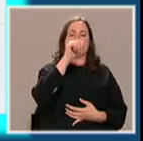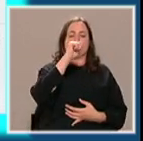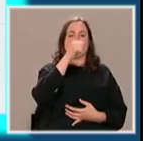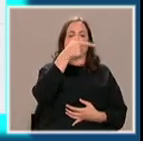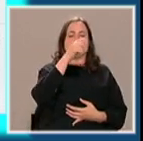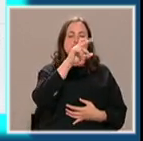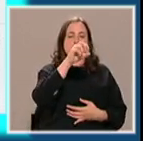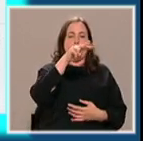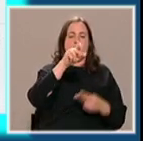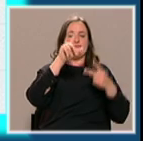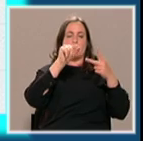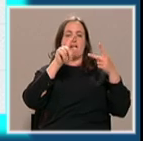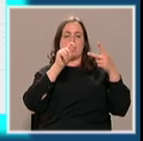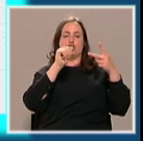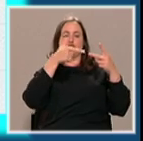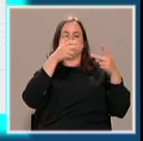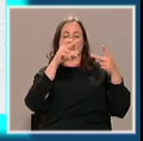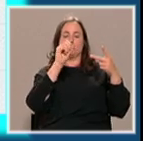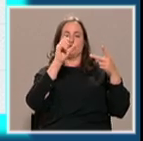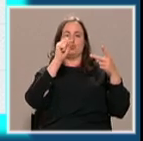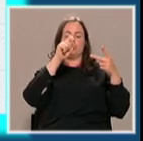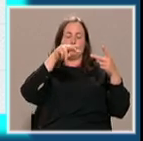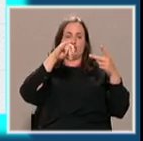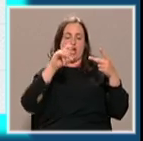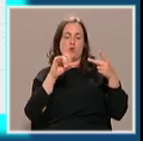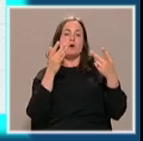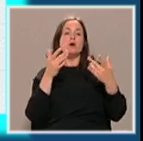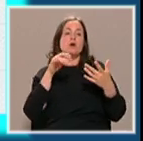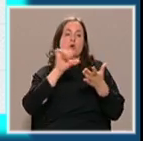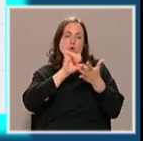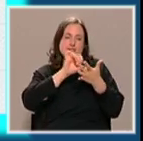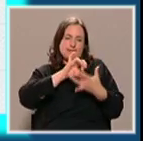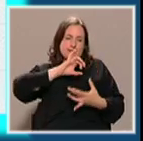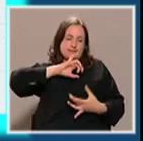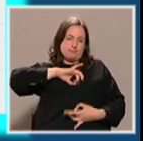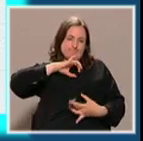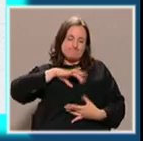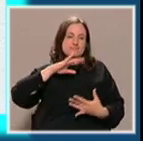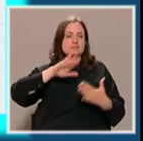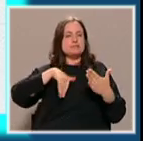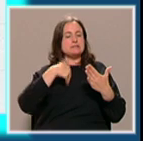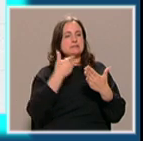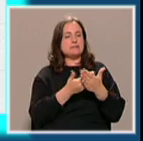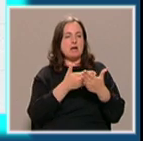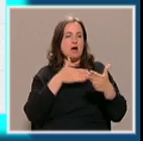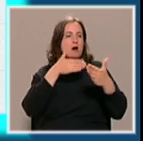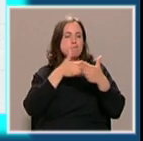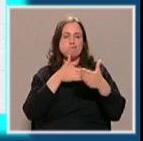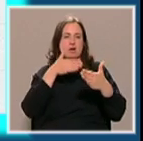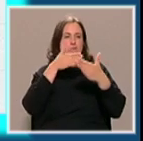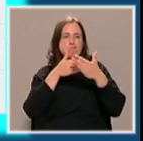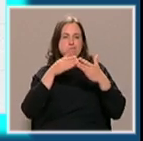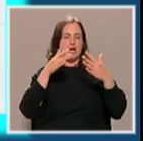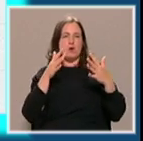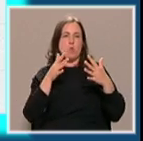estrogênio. Este aumento da concentração de hormonas ováricas vai inibir as hormonas hipofisárias,